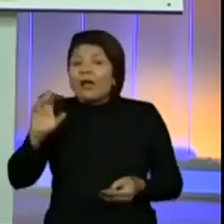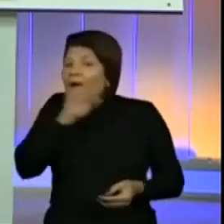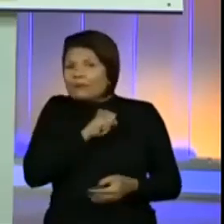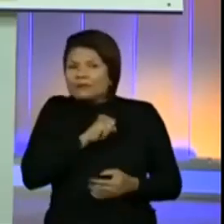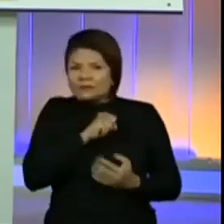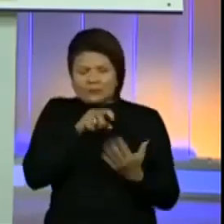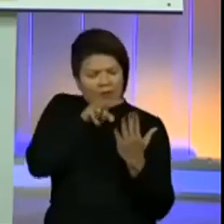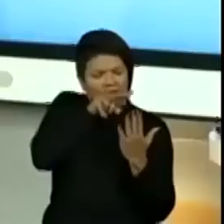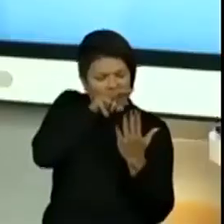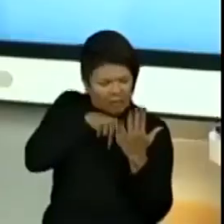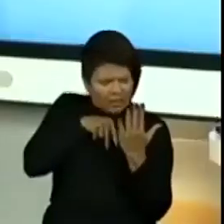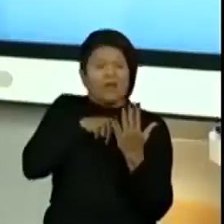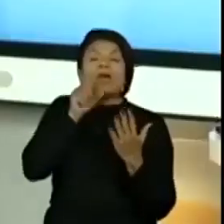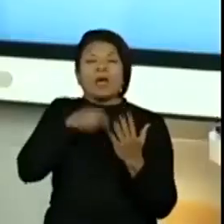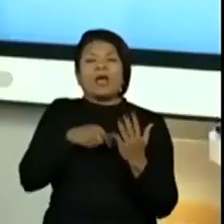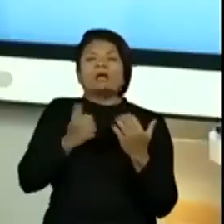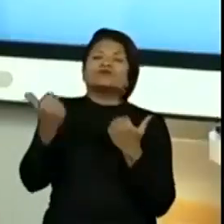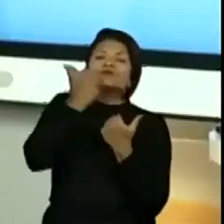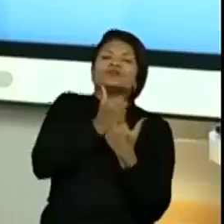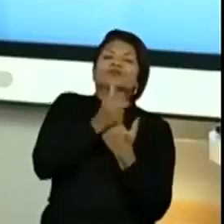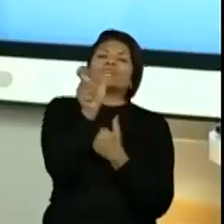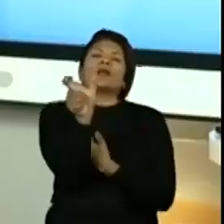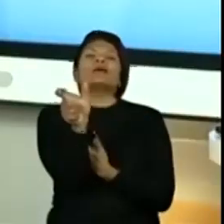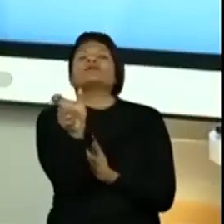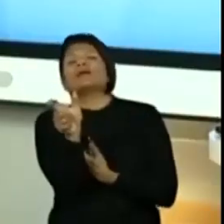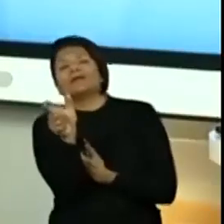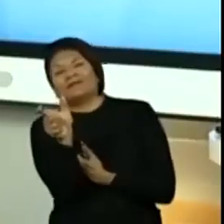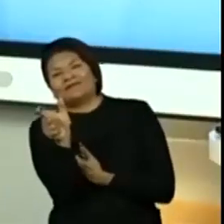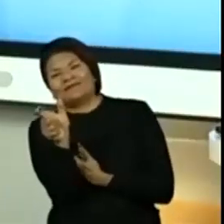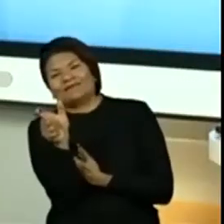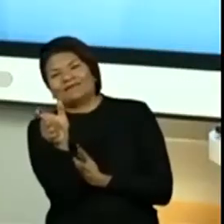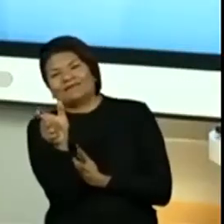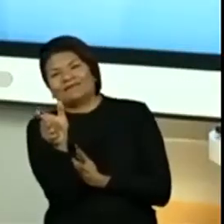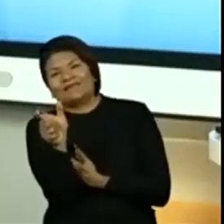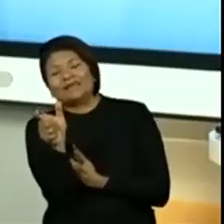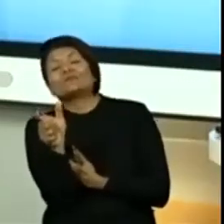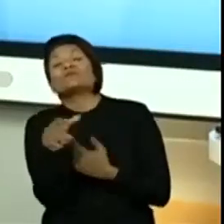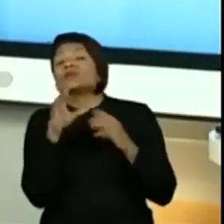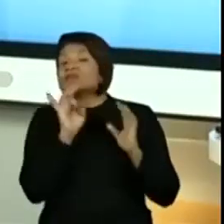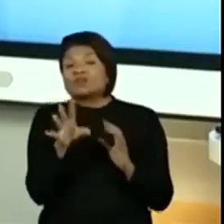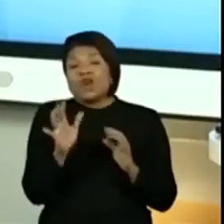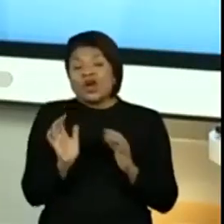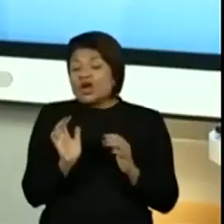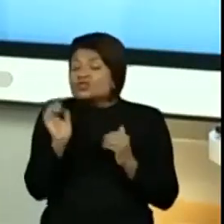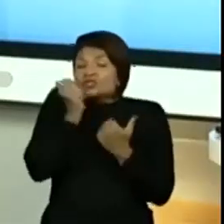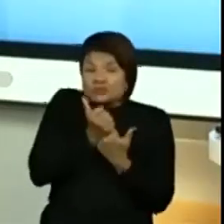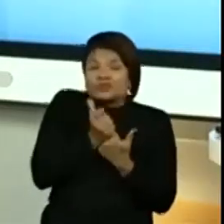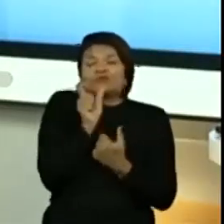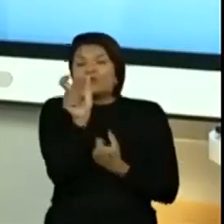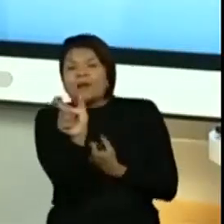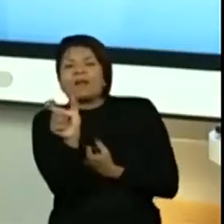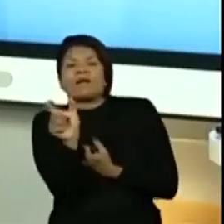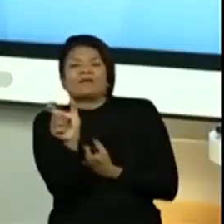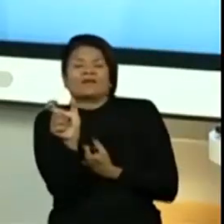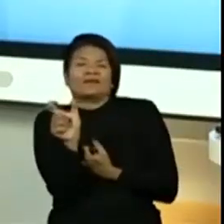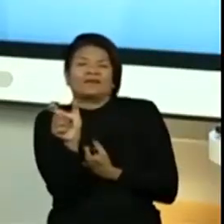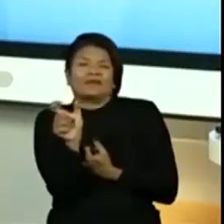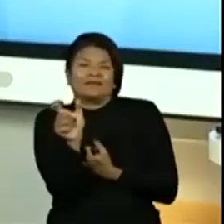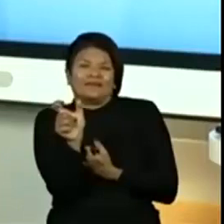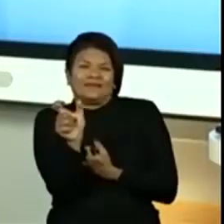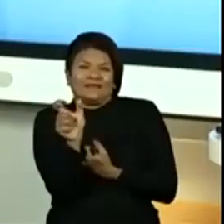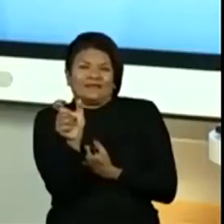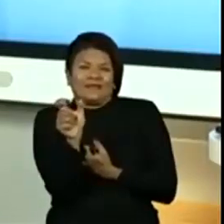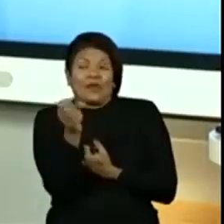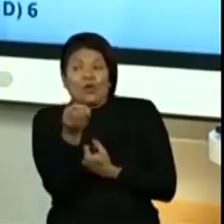rápida desses números é justamente colocar aqui, ó, o sobrenome, a classe desse